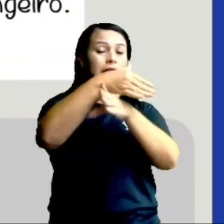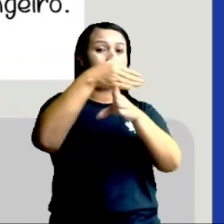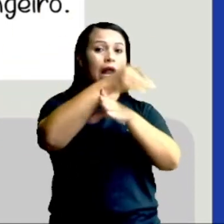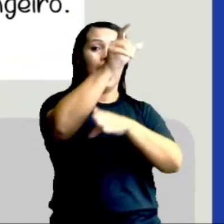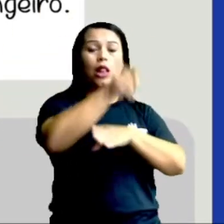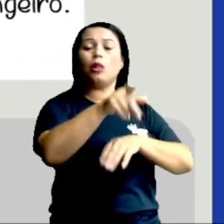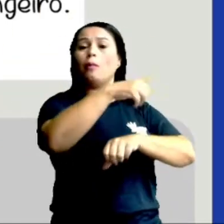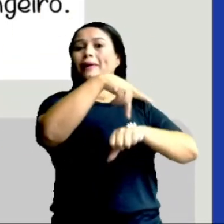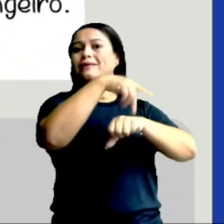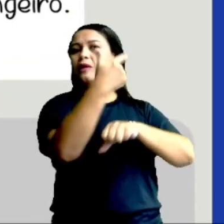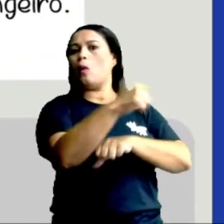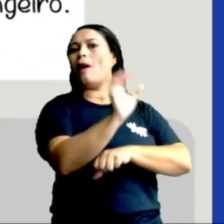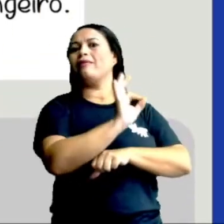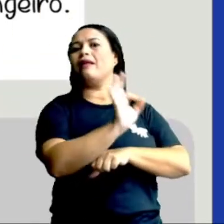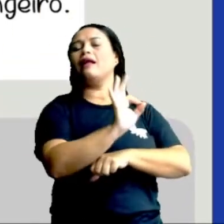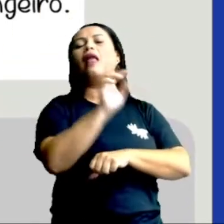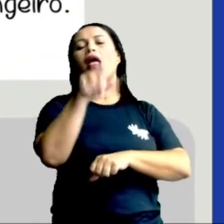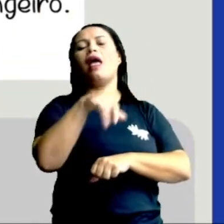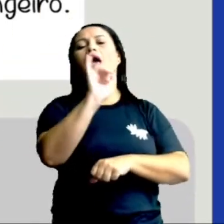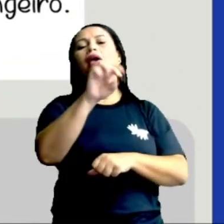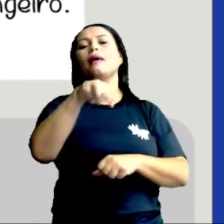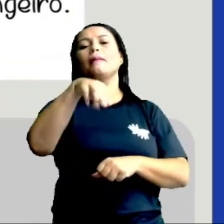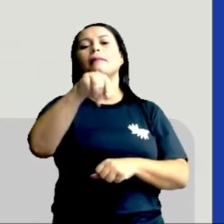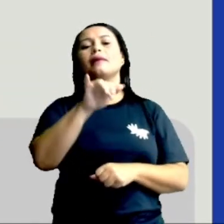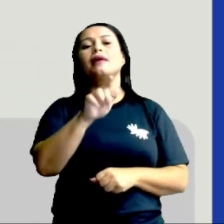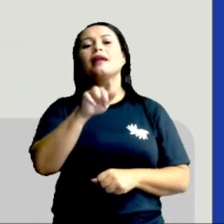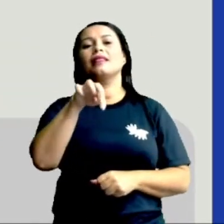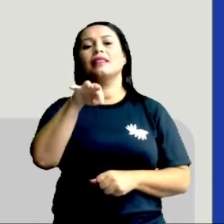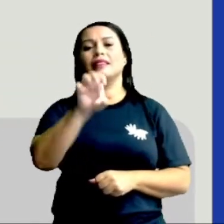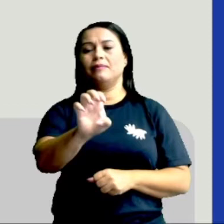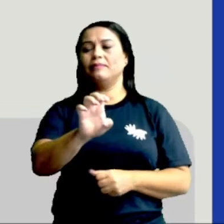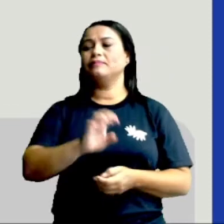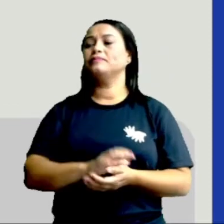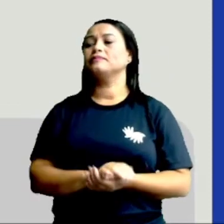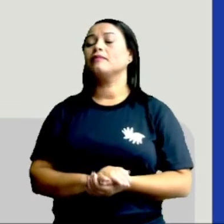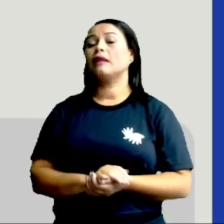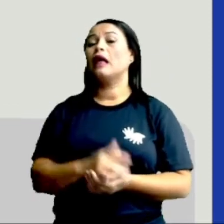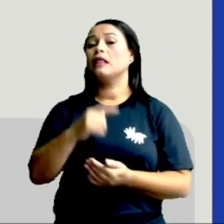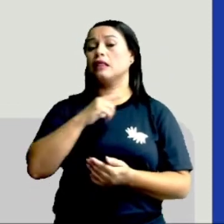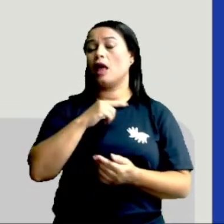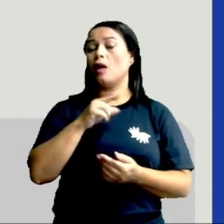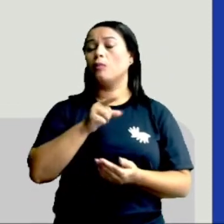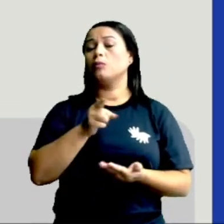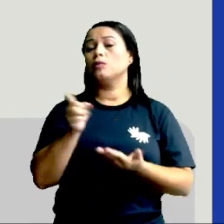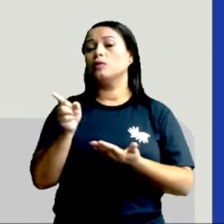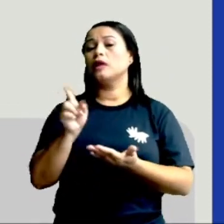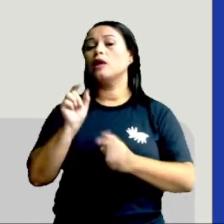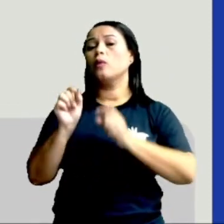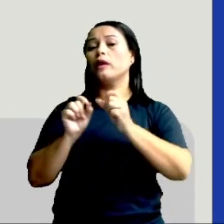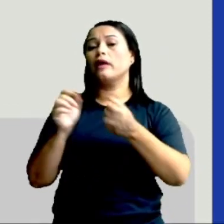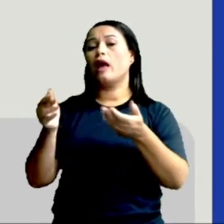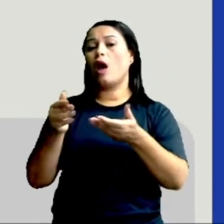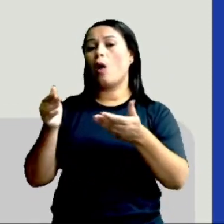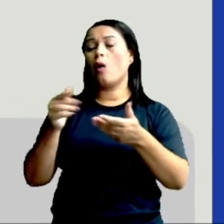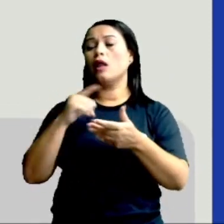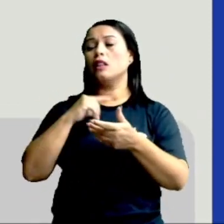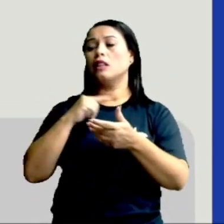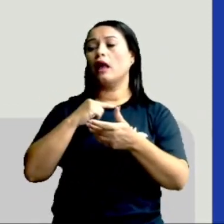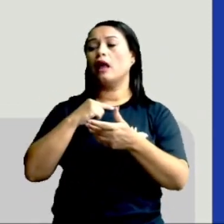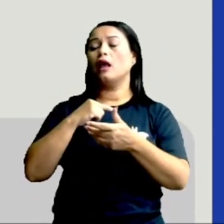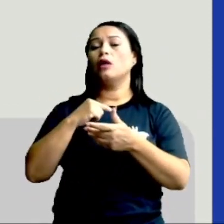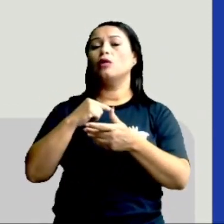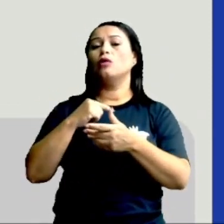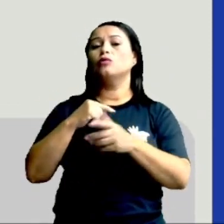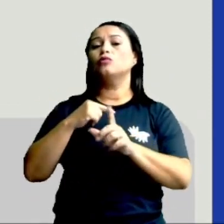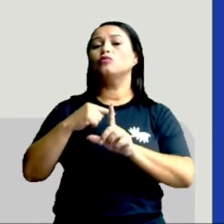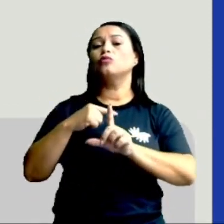de origem, eu vou chamar de imigrante. Então, aqui a gente tem agora um gráfico onde a